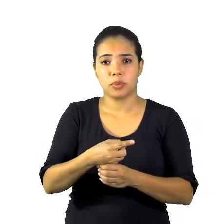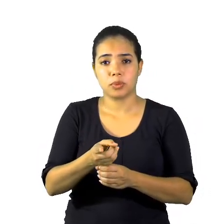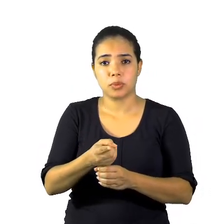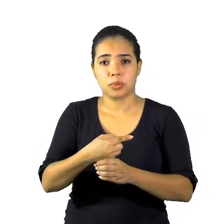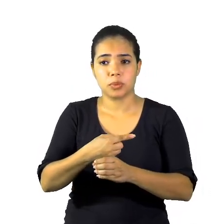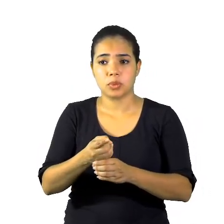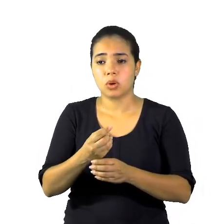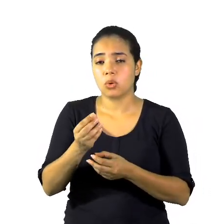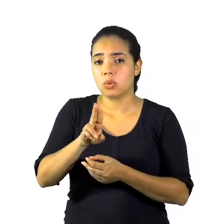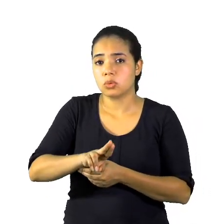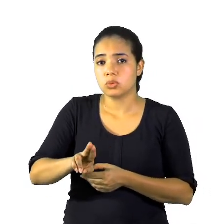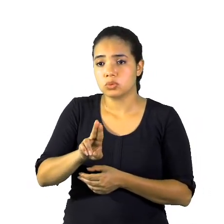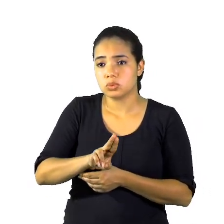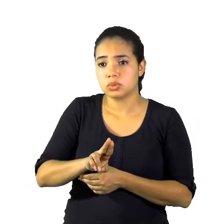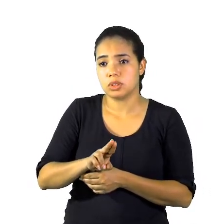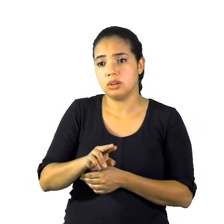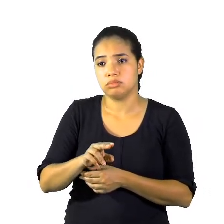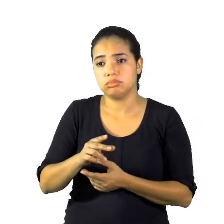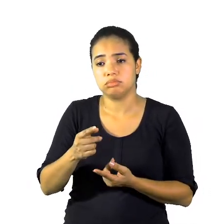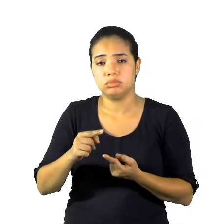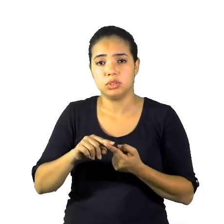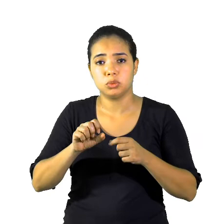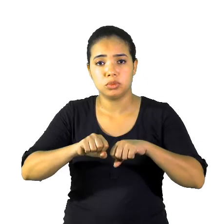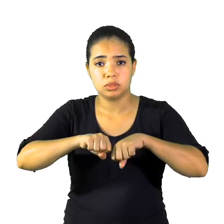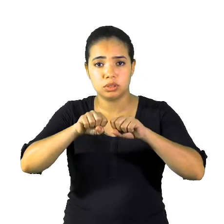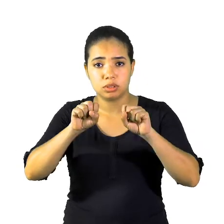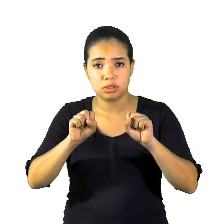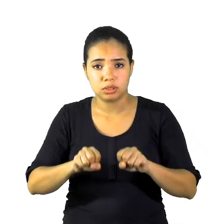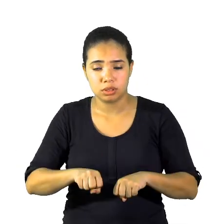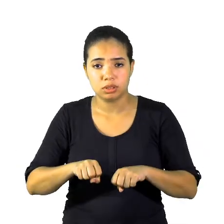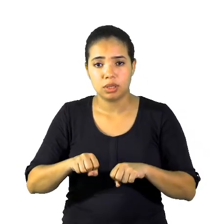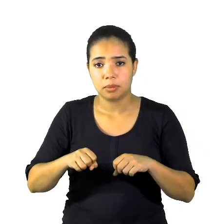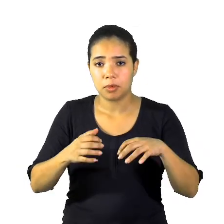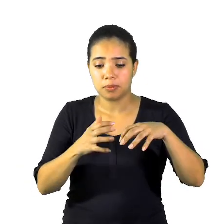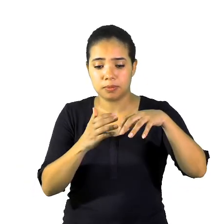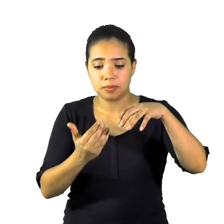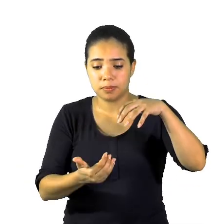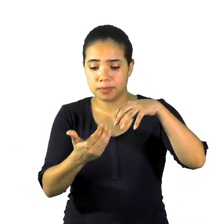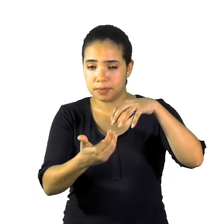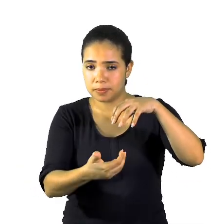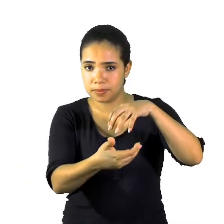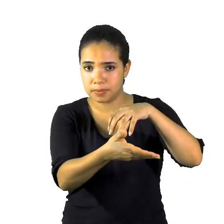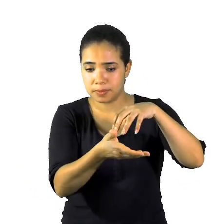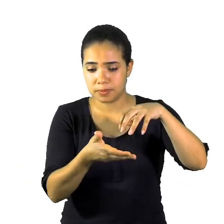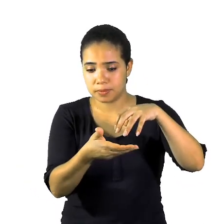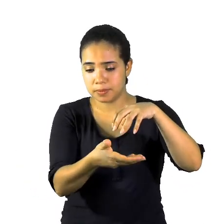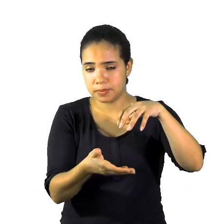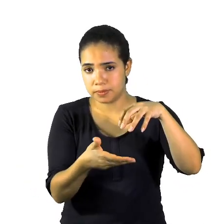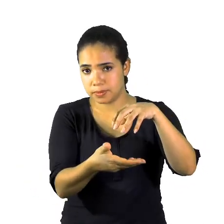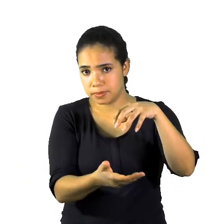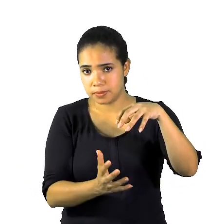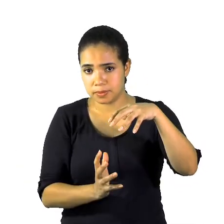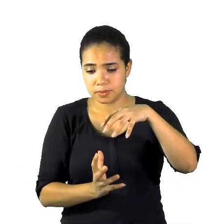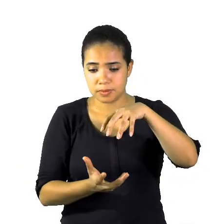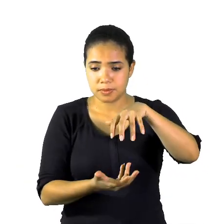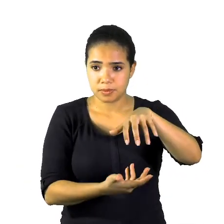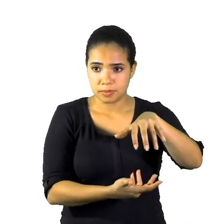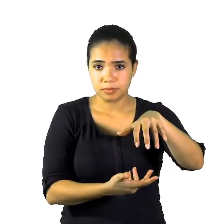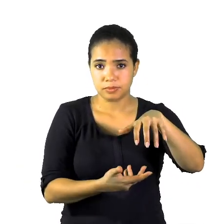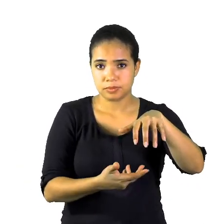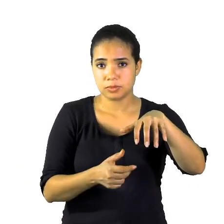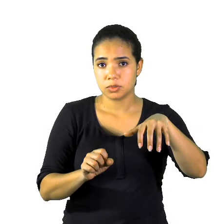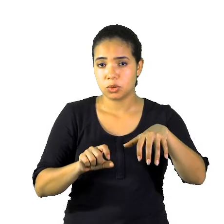são utilizadas, é a combinação dos sistemas de paralelos e meridianos, que são utilizados à base da longitude